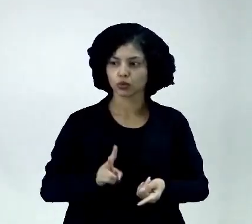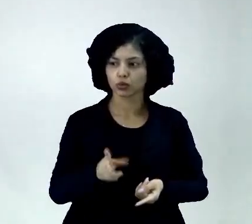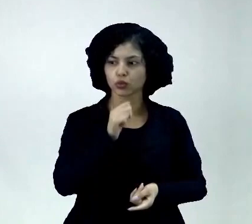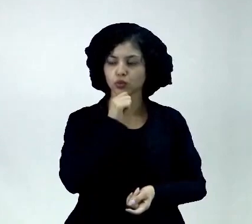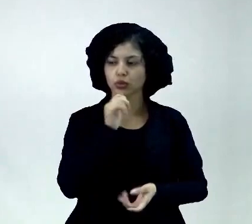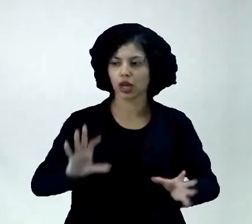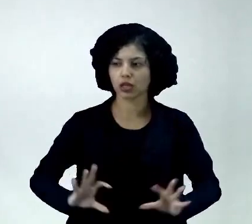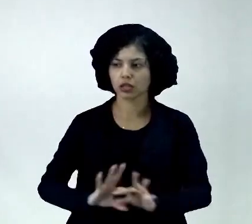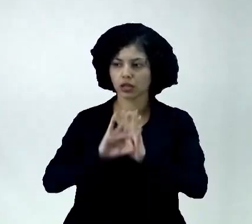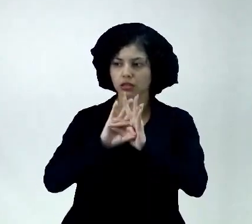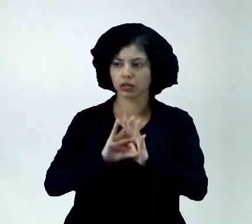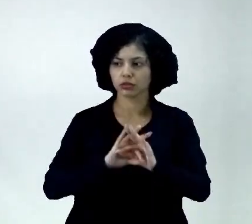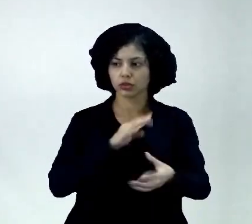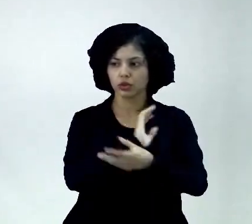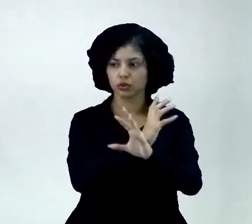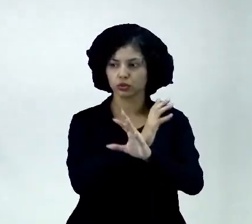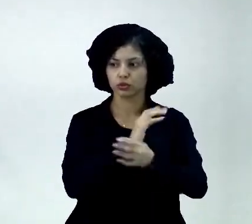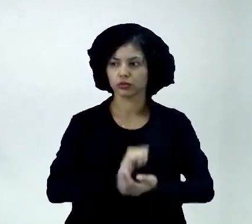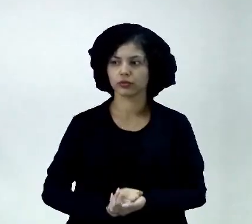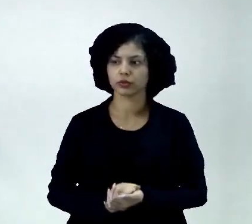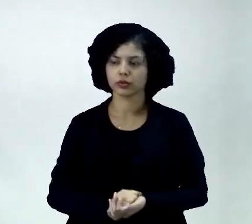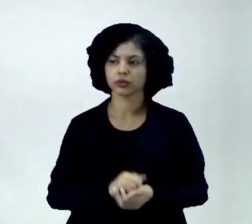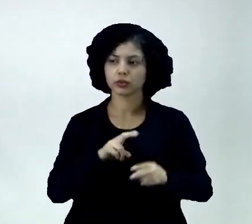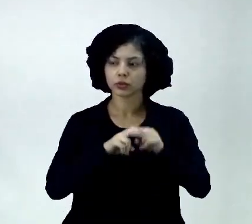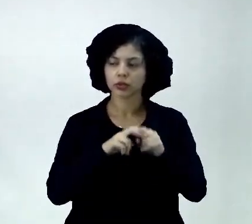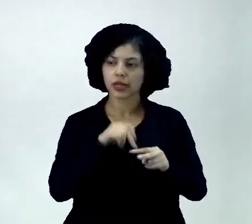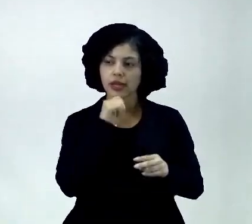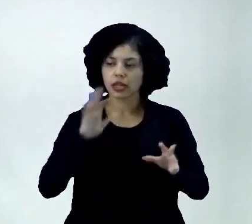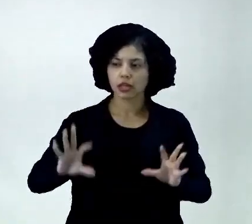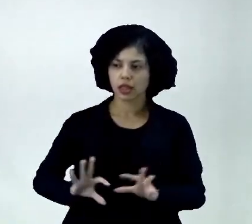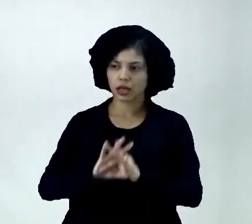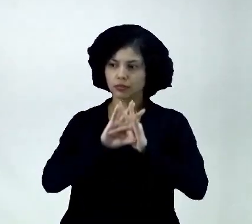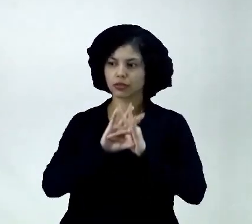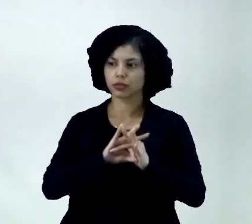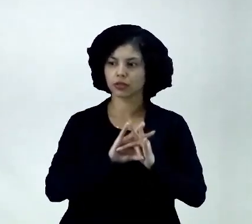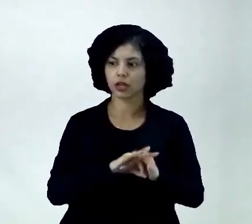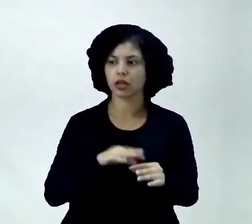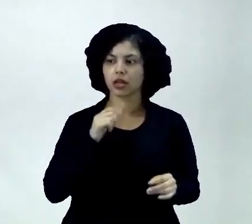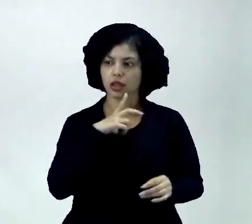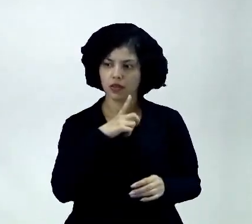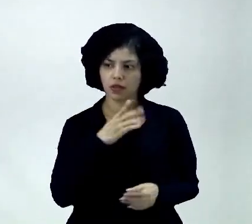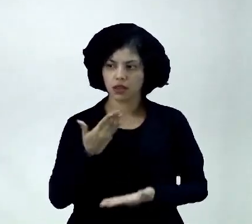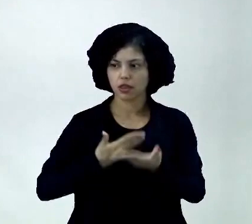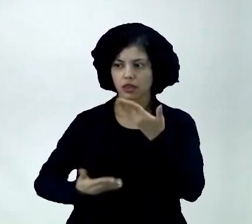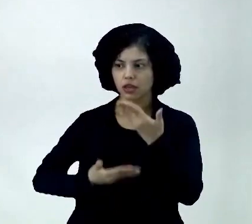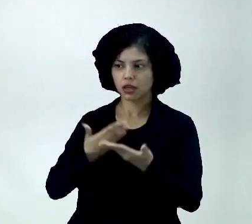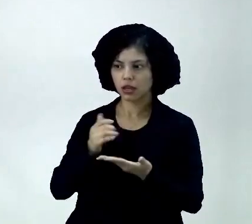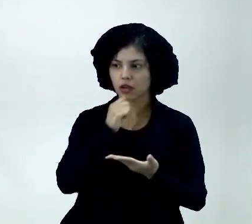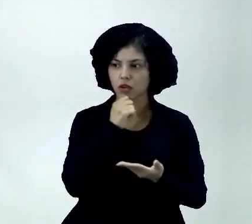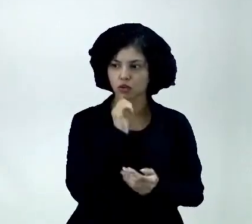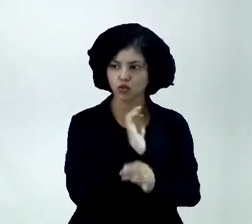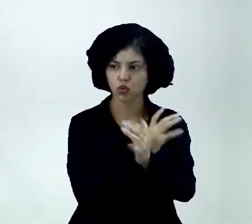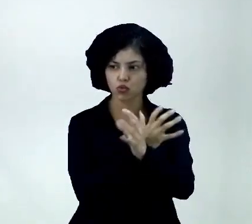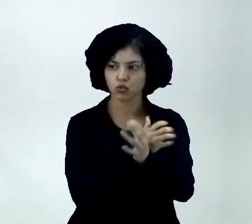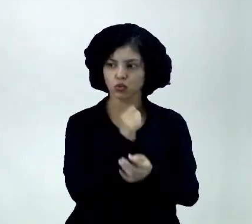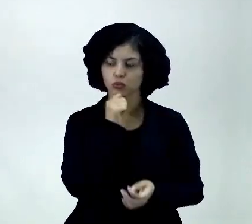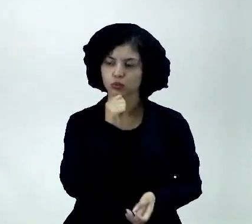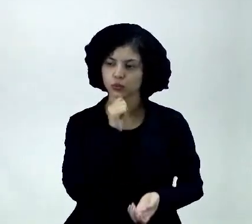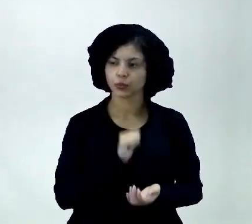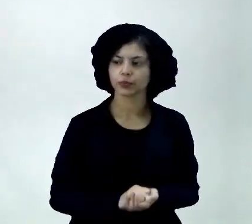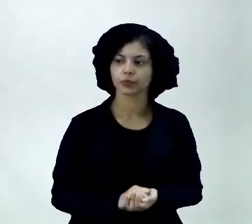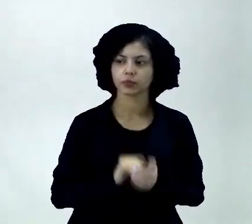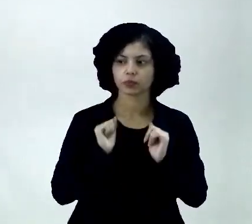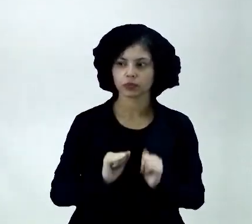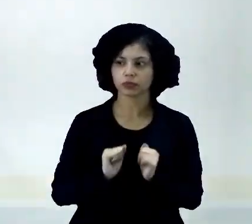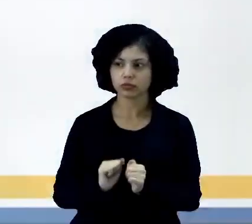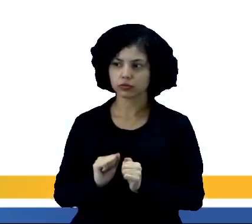a interação entre ossos, tranquilo? Por meio do ligamento, a gente vai fazer a interação de ossos. O sistema articular